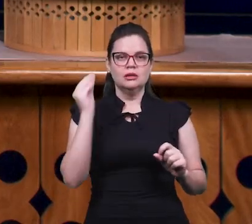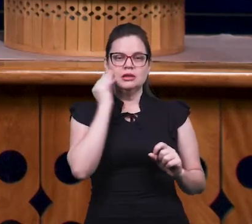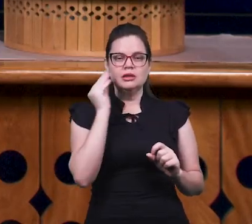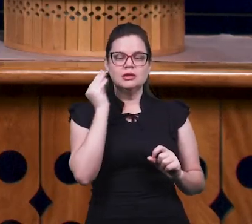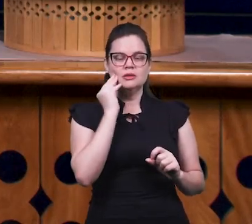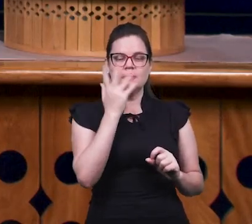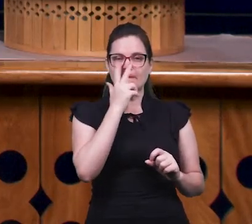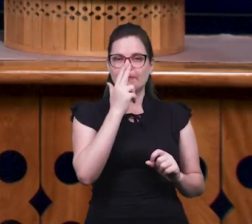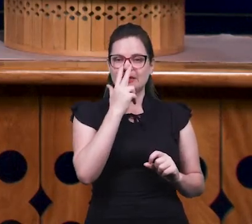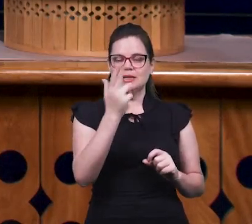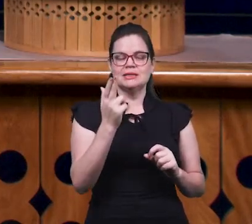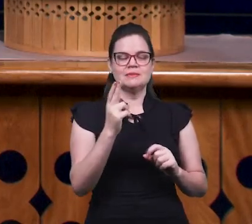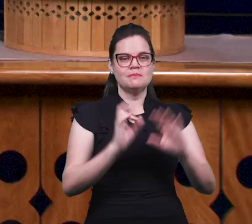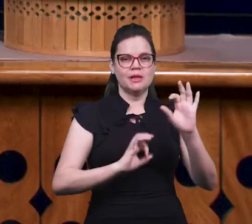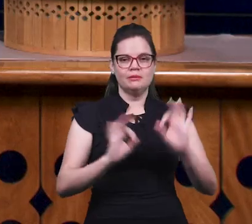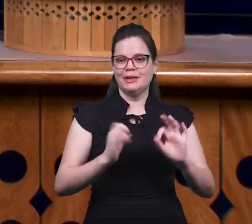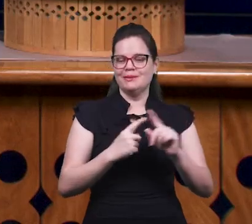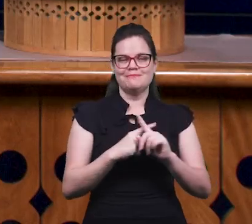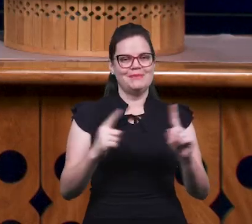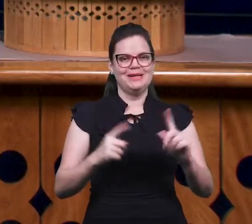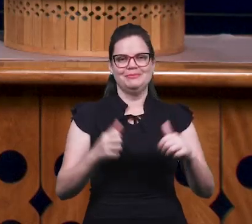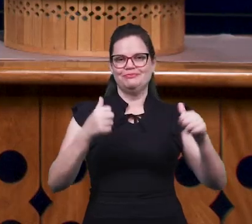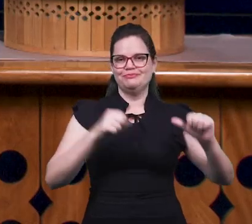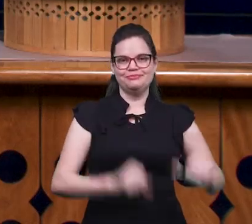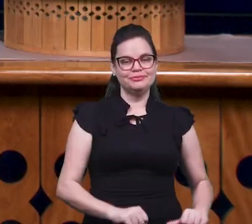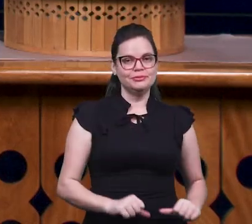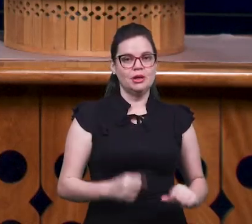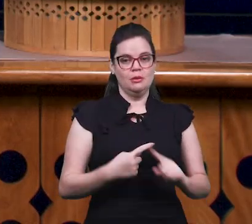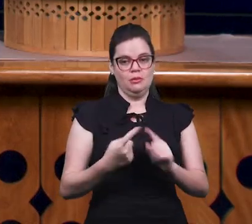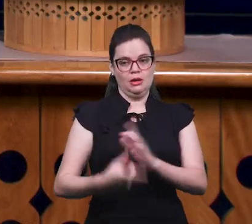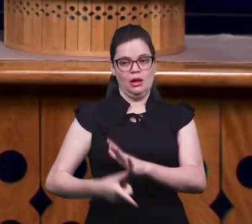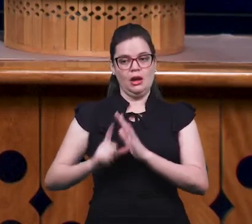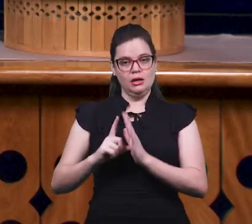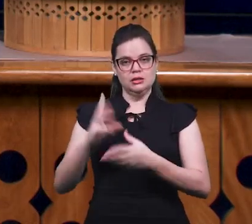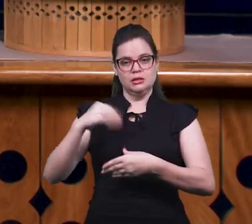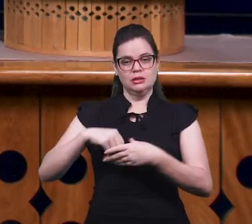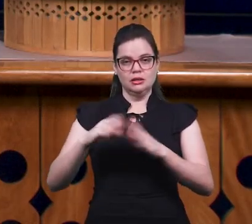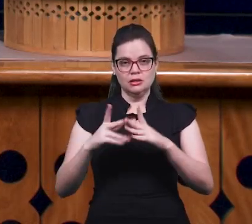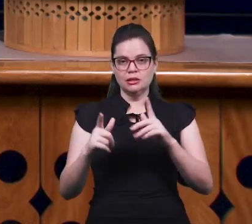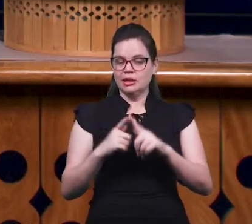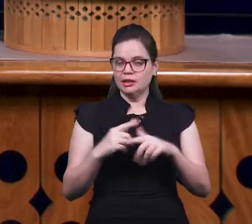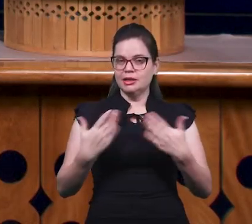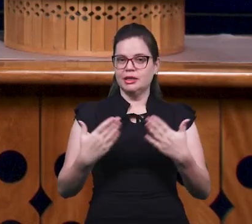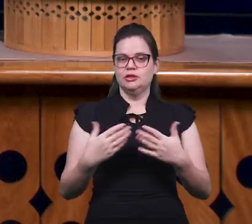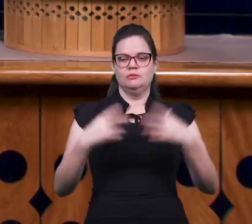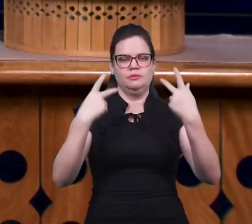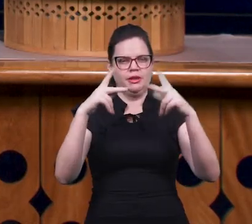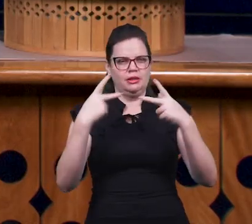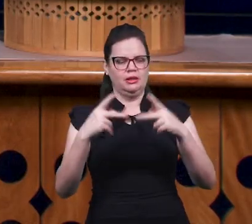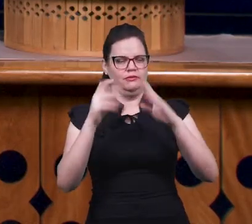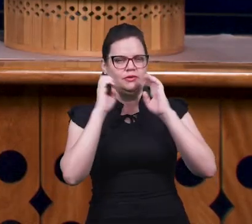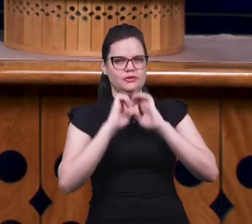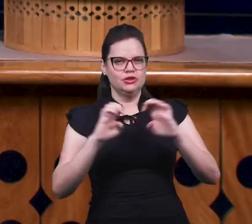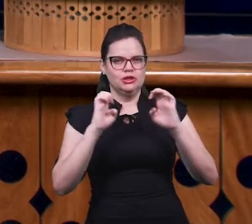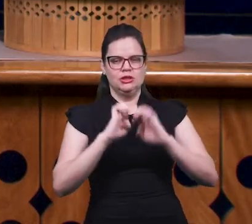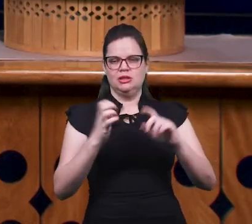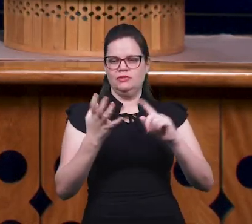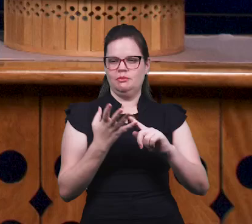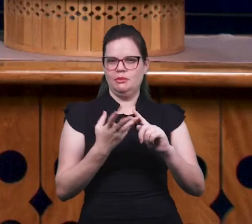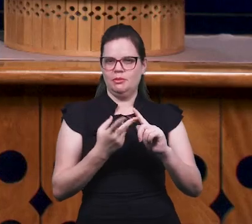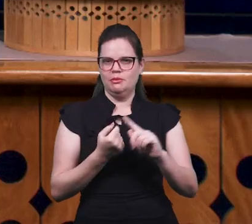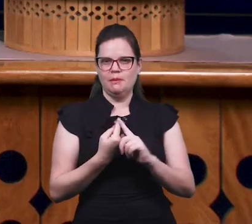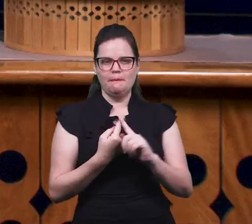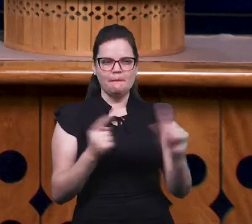eram jovens ativos na evangelização, no trabalho evangelístico, passaram a esfriar na fé, porque encontraram com teólogos